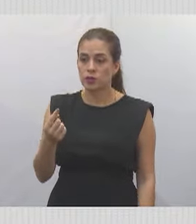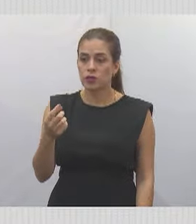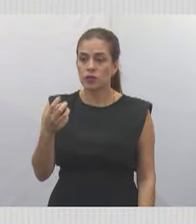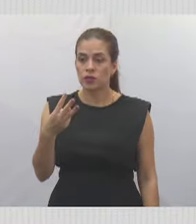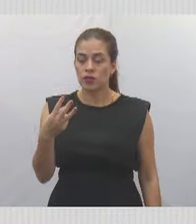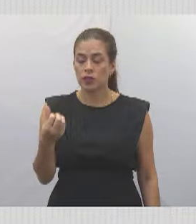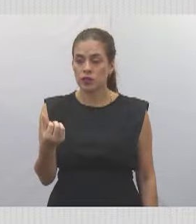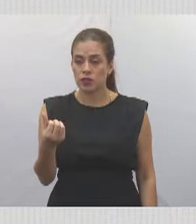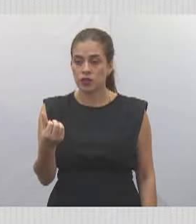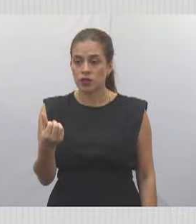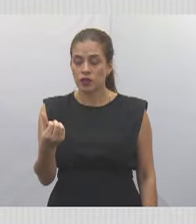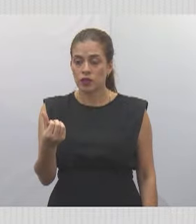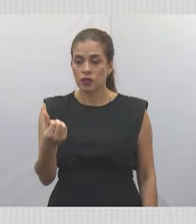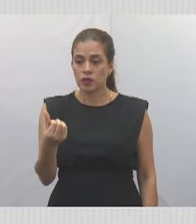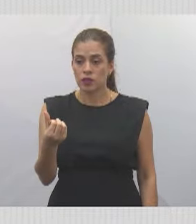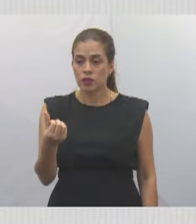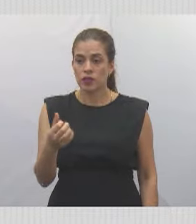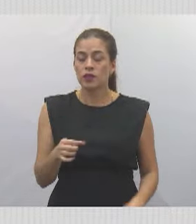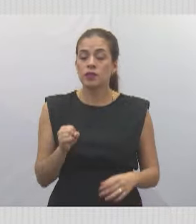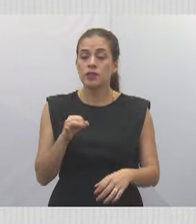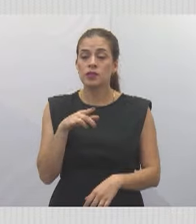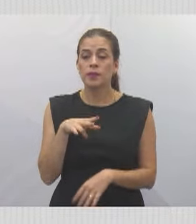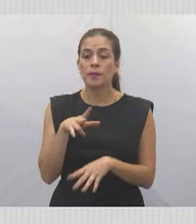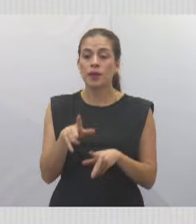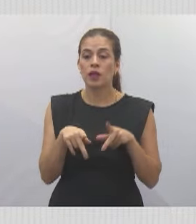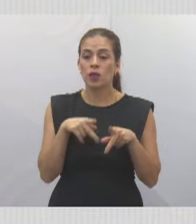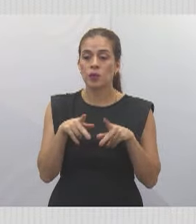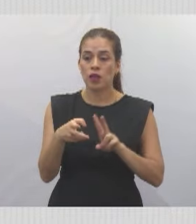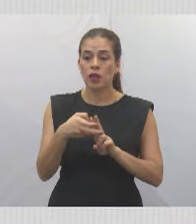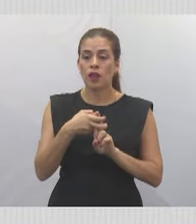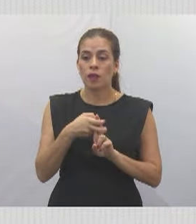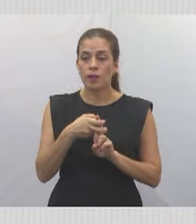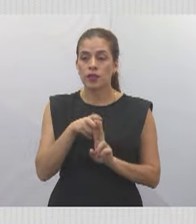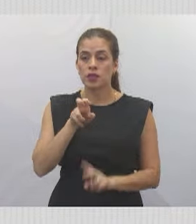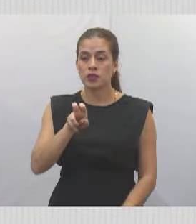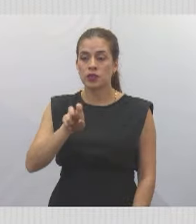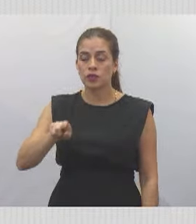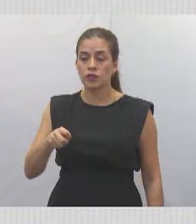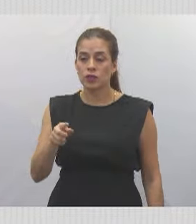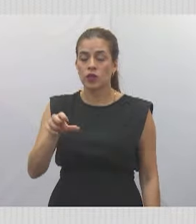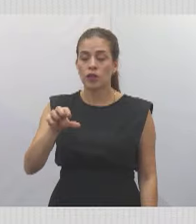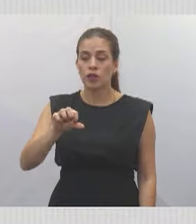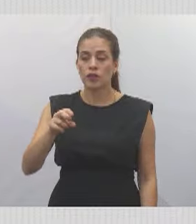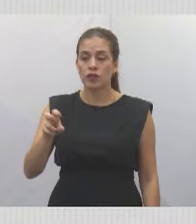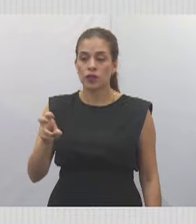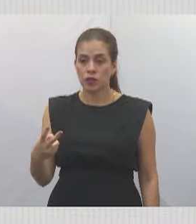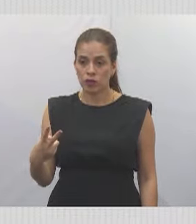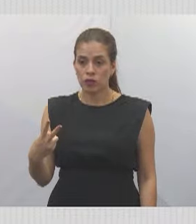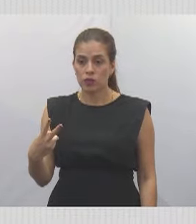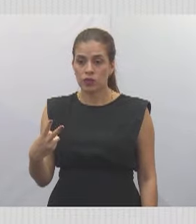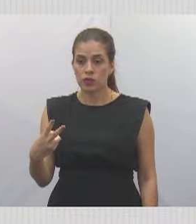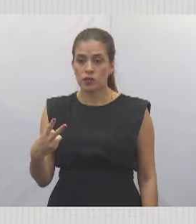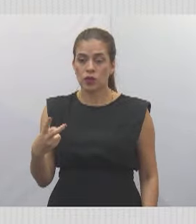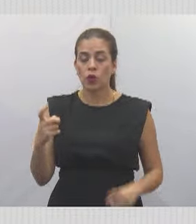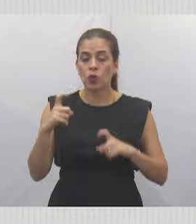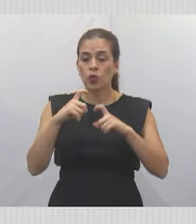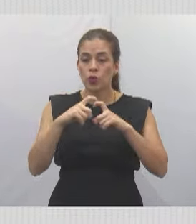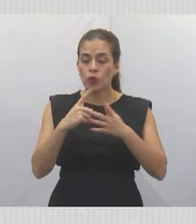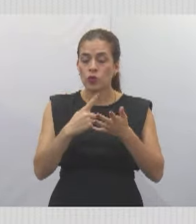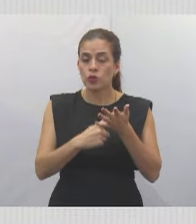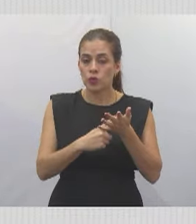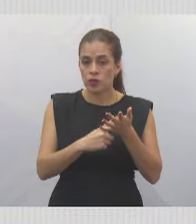3,36, e se a gente pegar a população SUS-dependente, 5,92 consultas por habitante por ano,